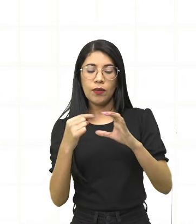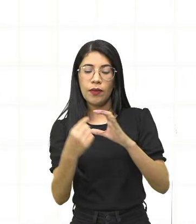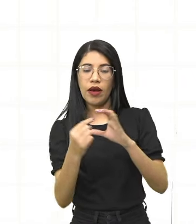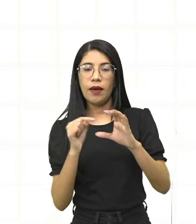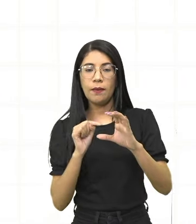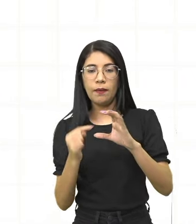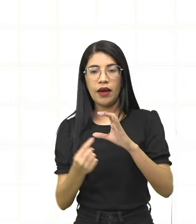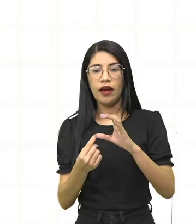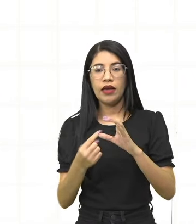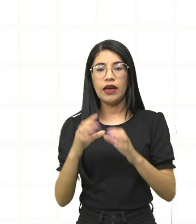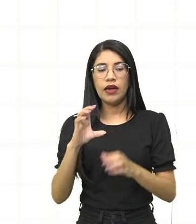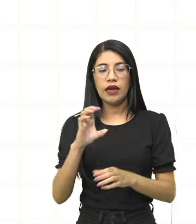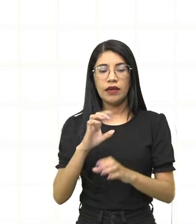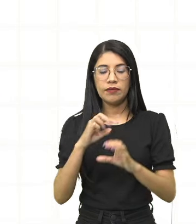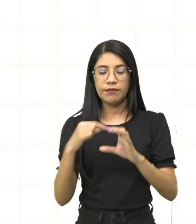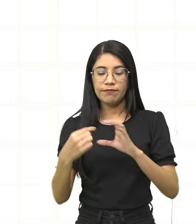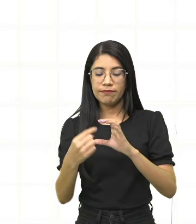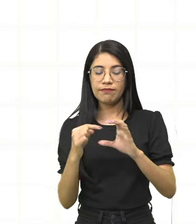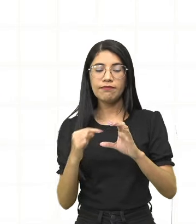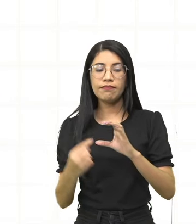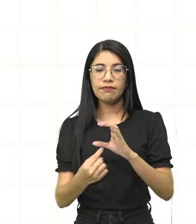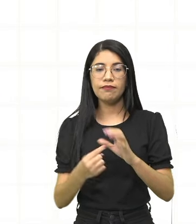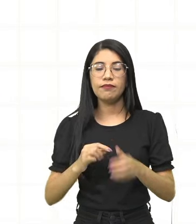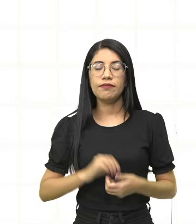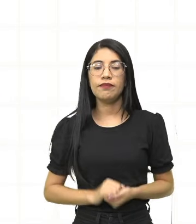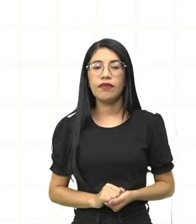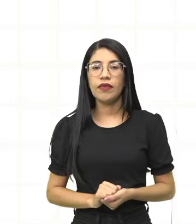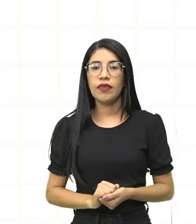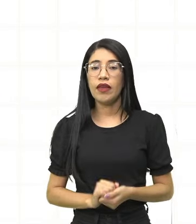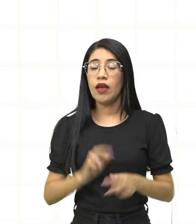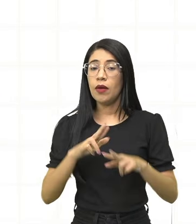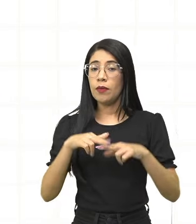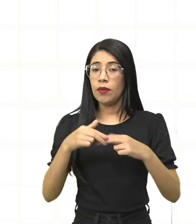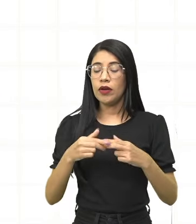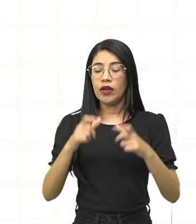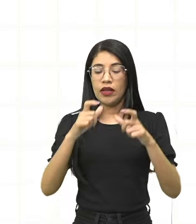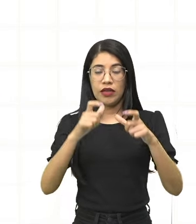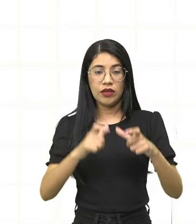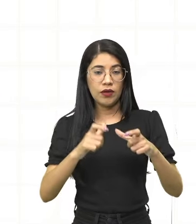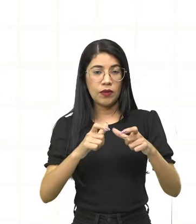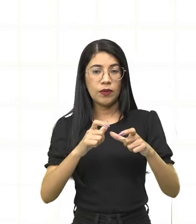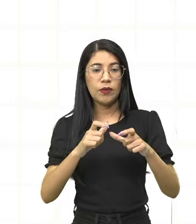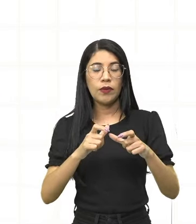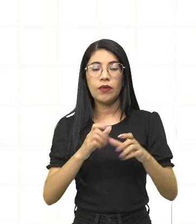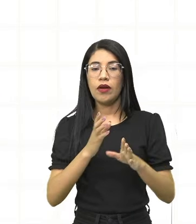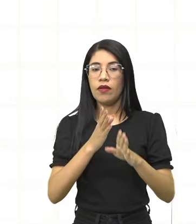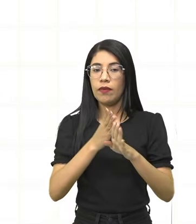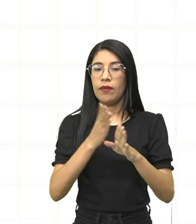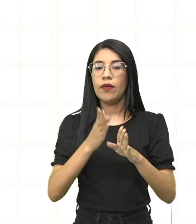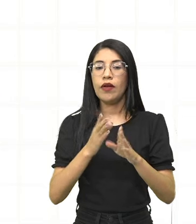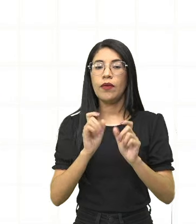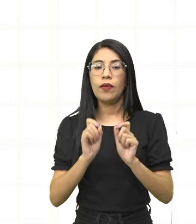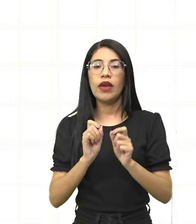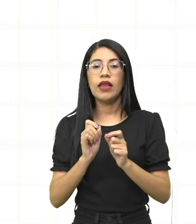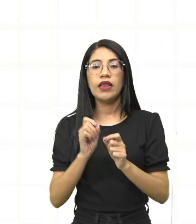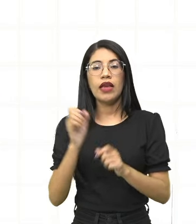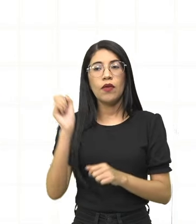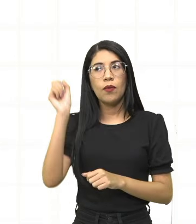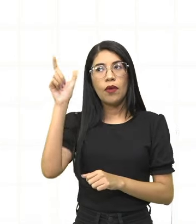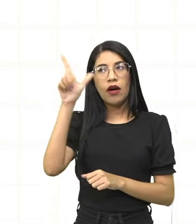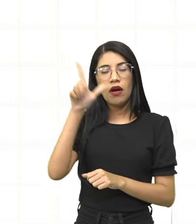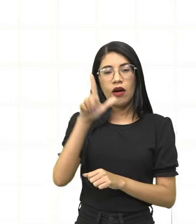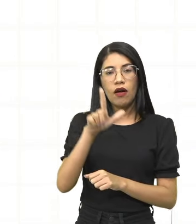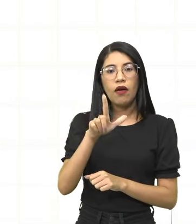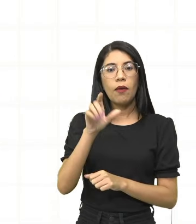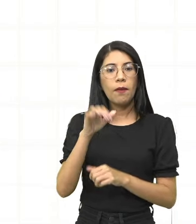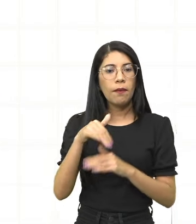e de Capricórnio. E aí, nós vamos ter, por essa localização, essa questão aqui de receber uma